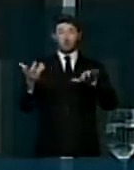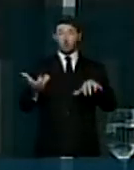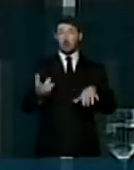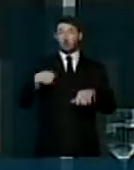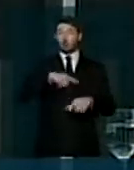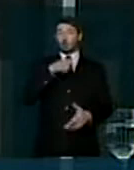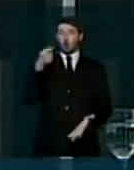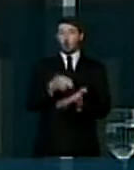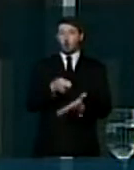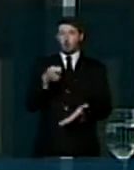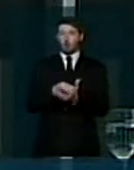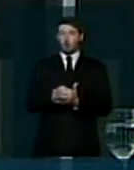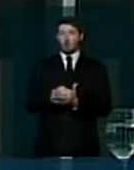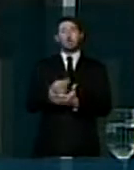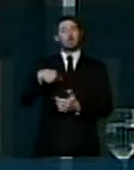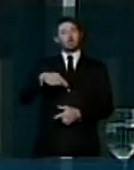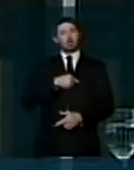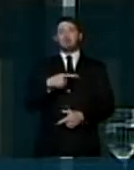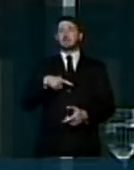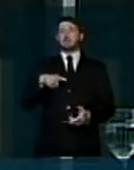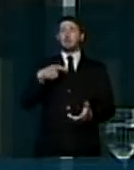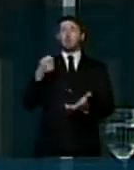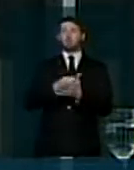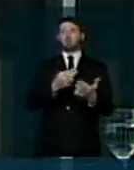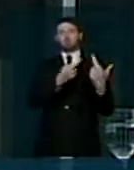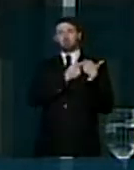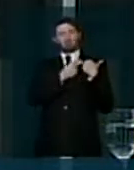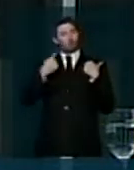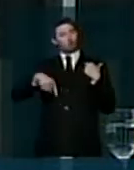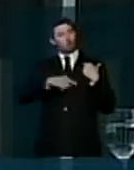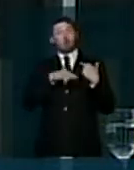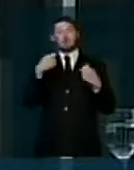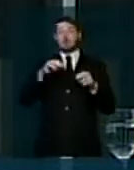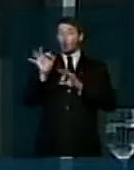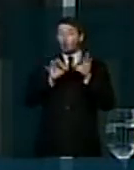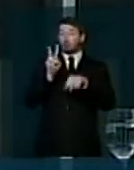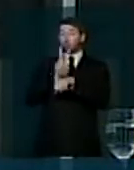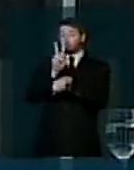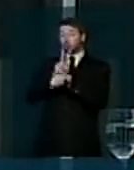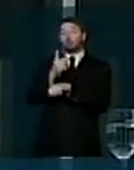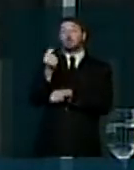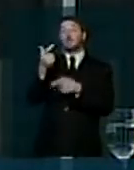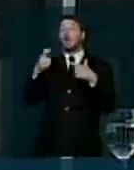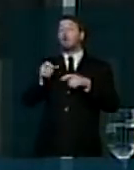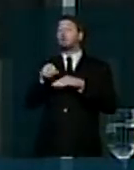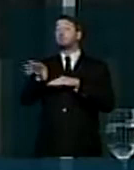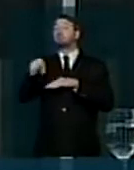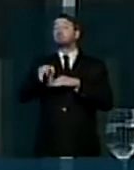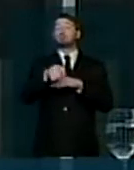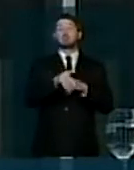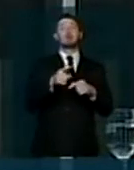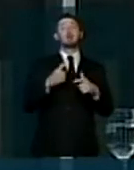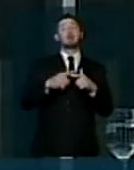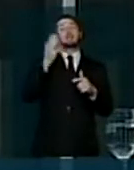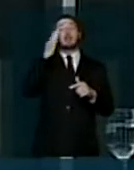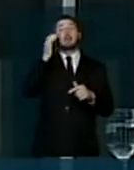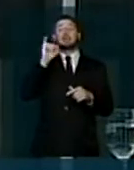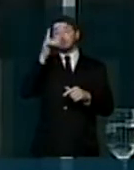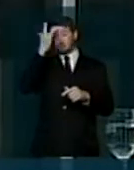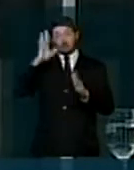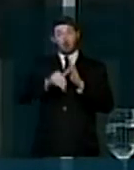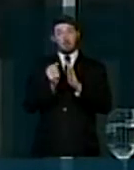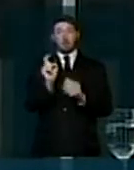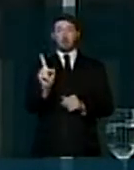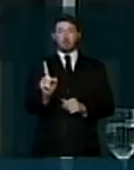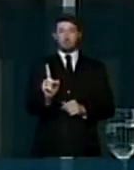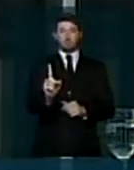dever de fiscalizar e controlar esse dinheiro para que não seja desviado, senhor presidente.